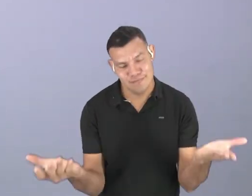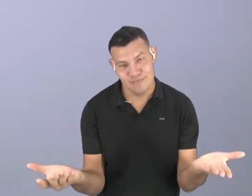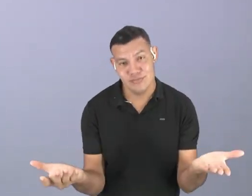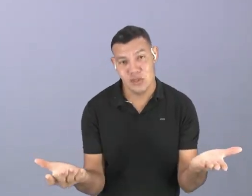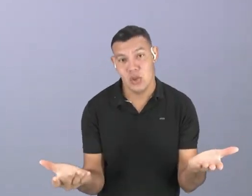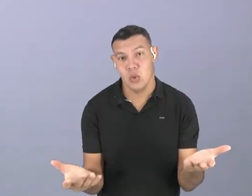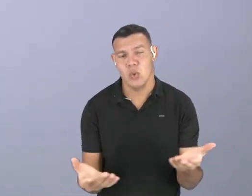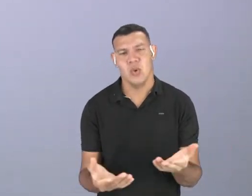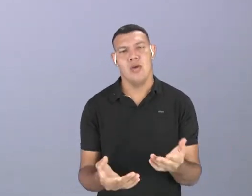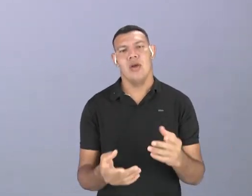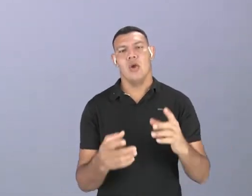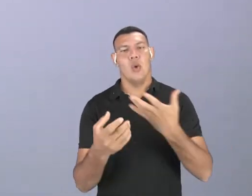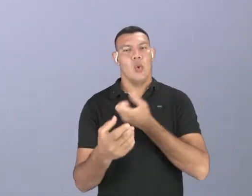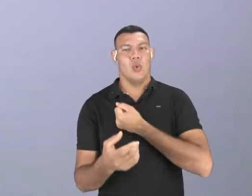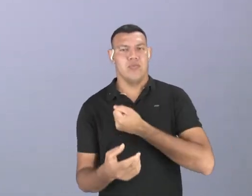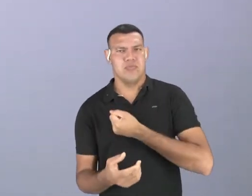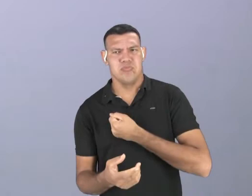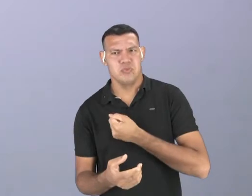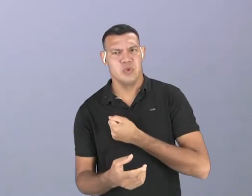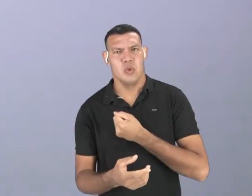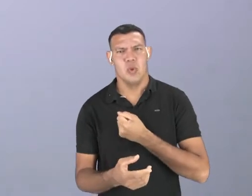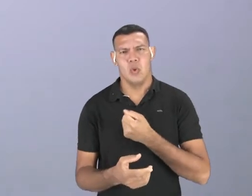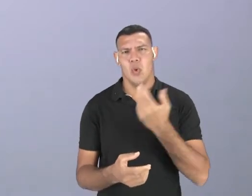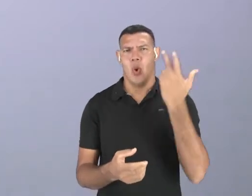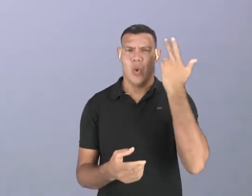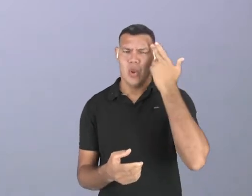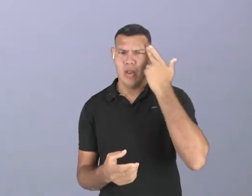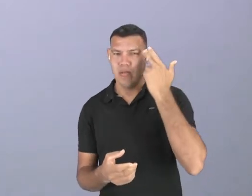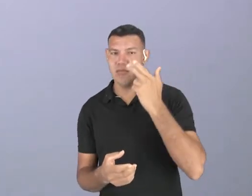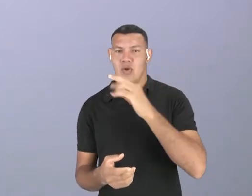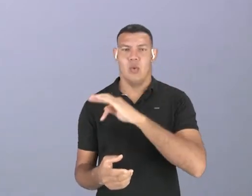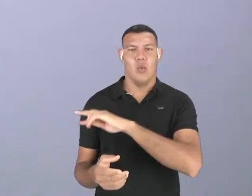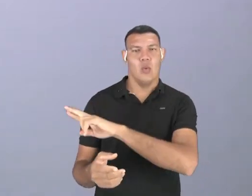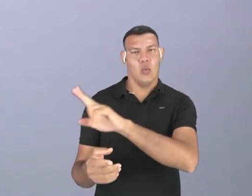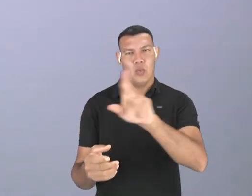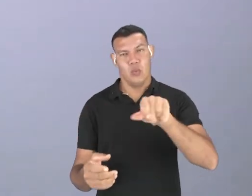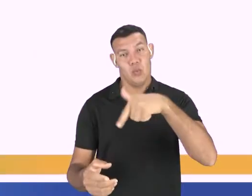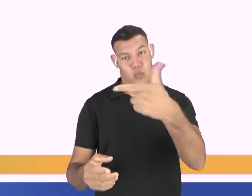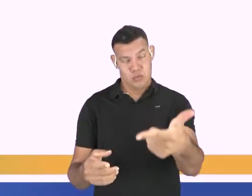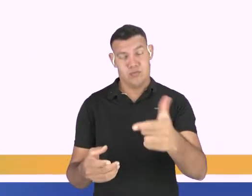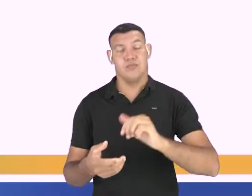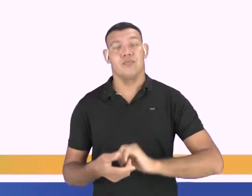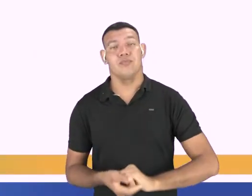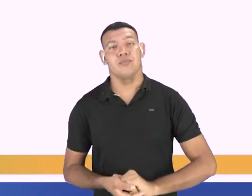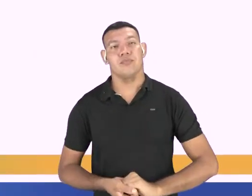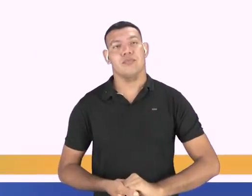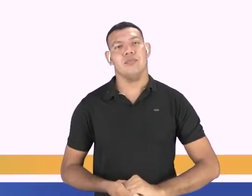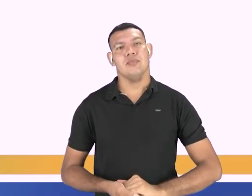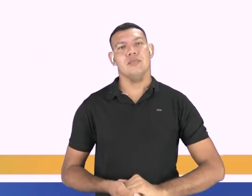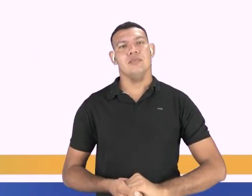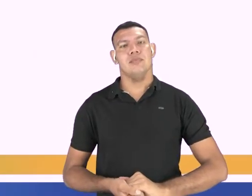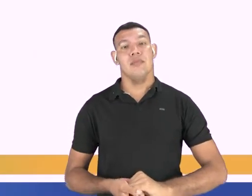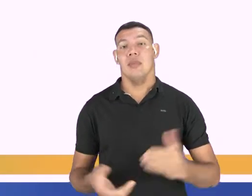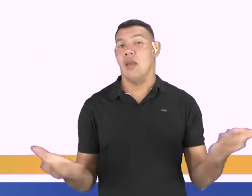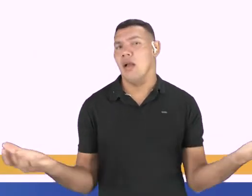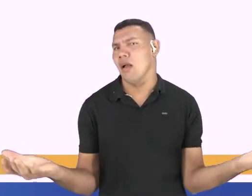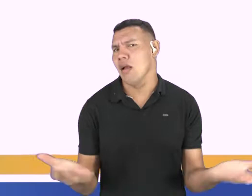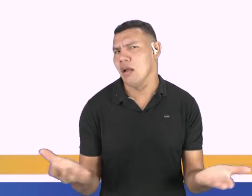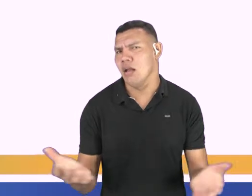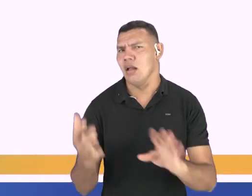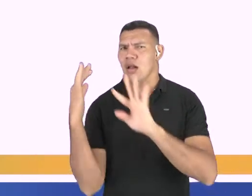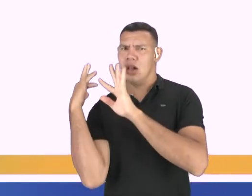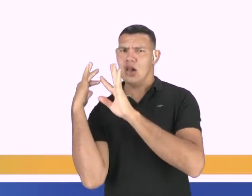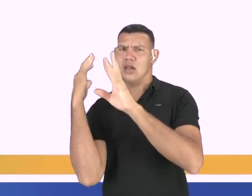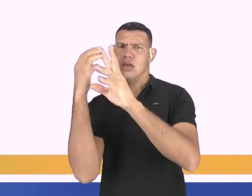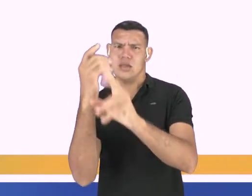MMC que você já ouviu falar. Então vamos lá, acompanha comigo aí na sua tela. Então vamos começar relembrando aí um